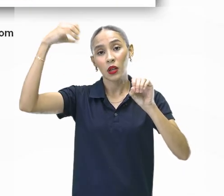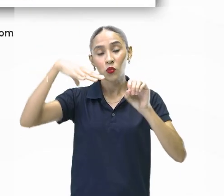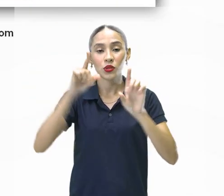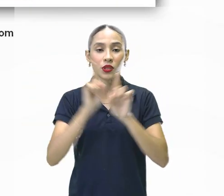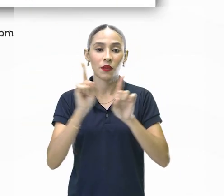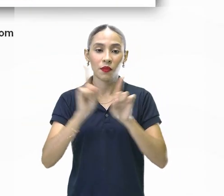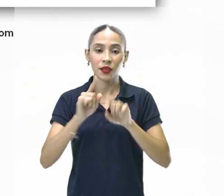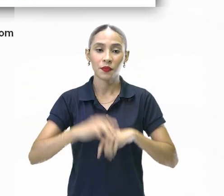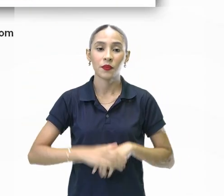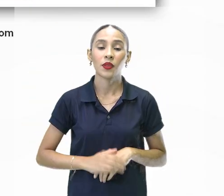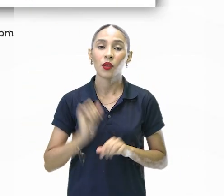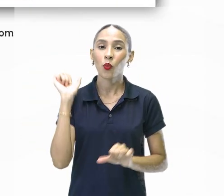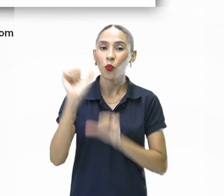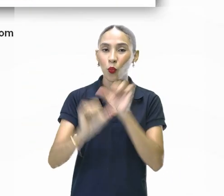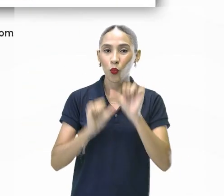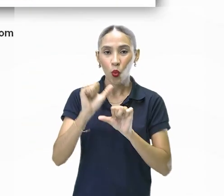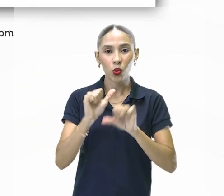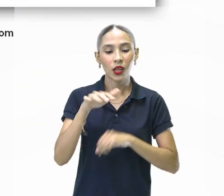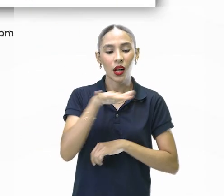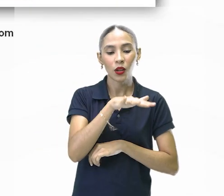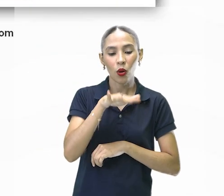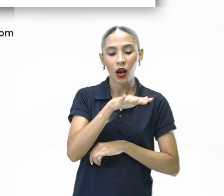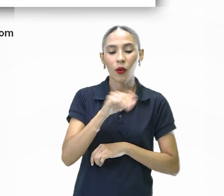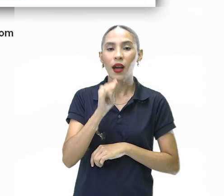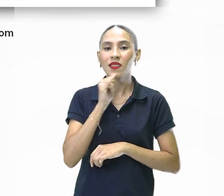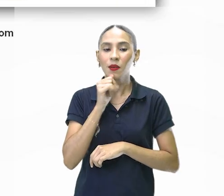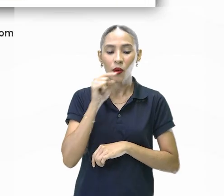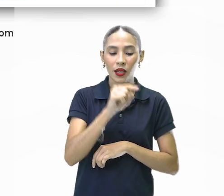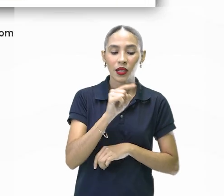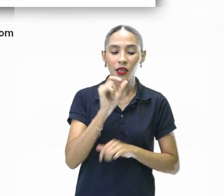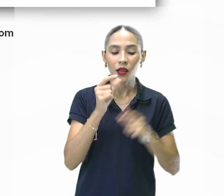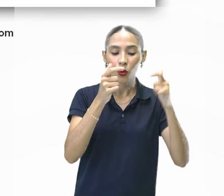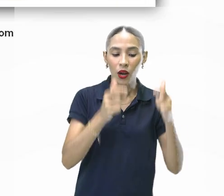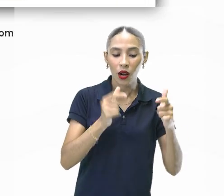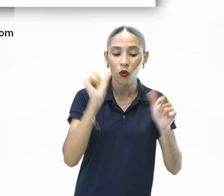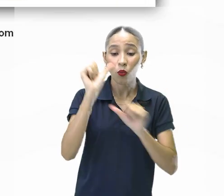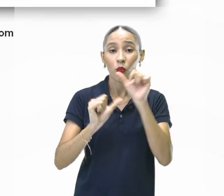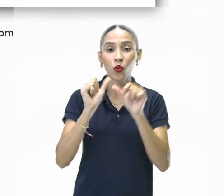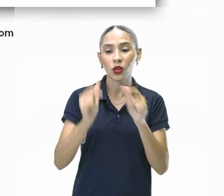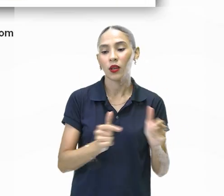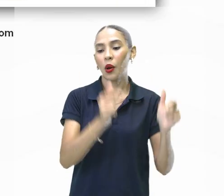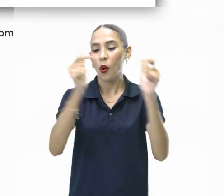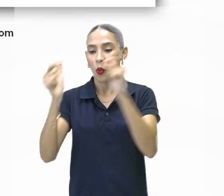onda, ela muda de meio, ela passa de um meio para o outro. A gente diz,